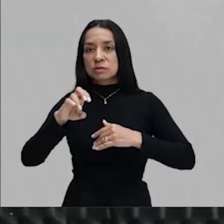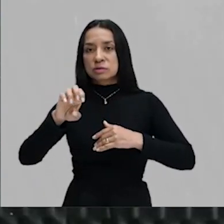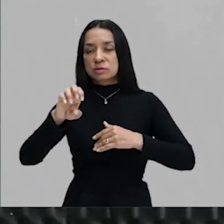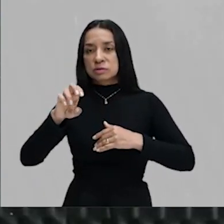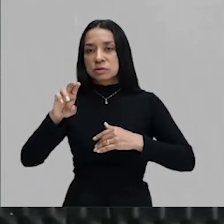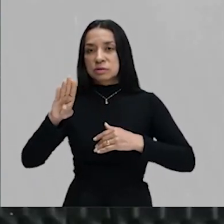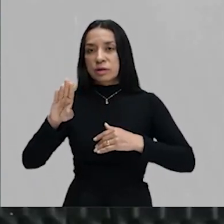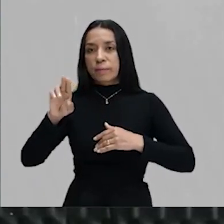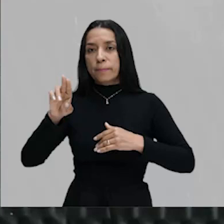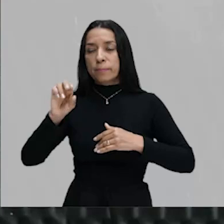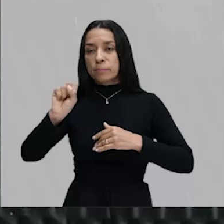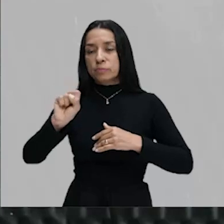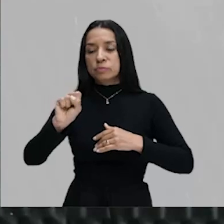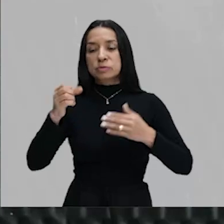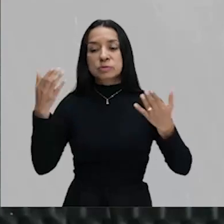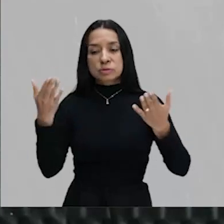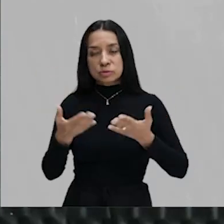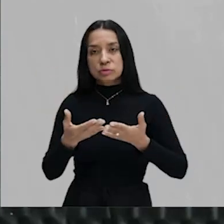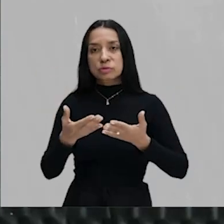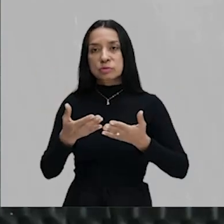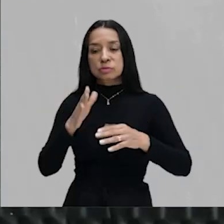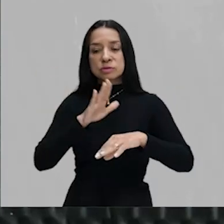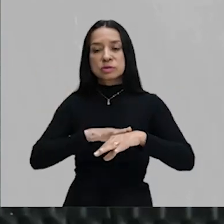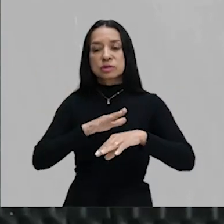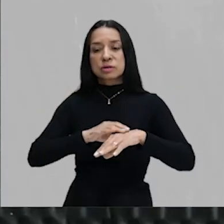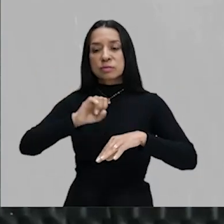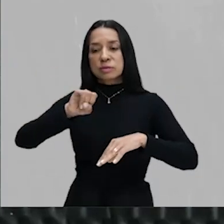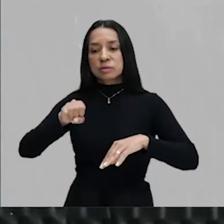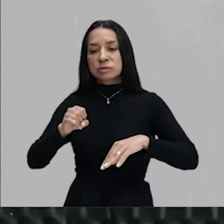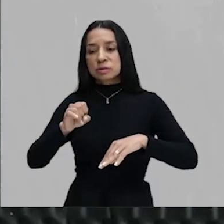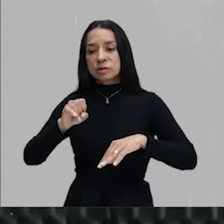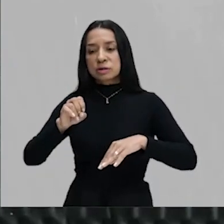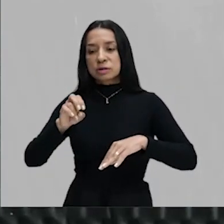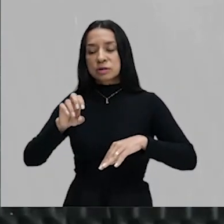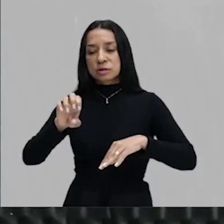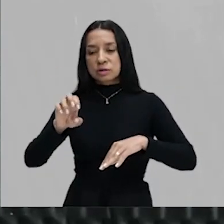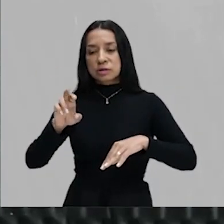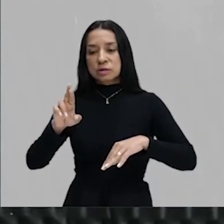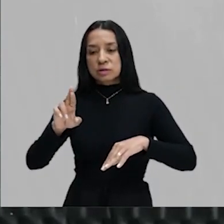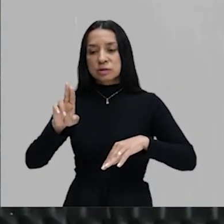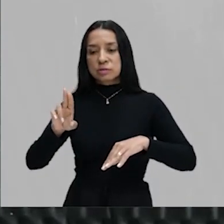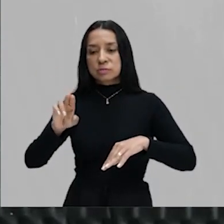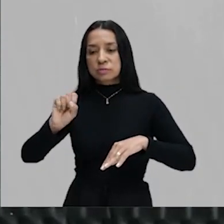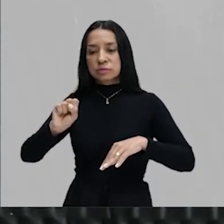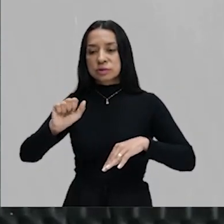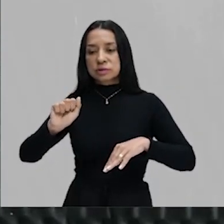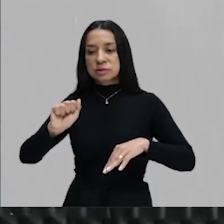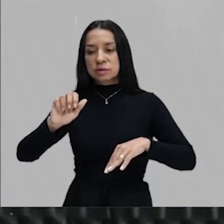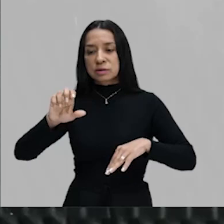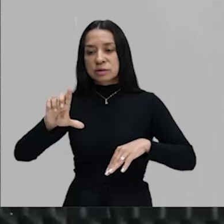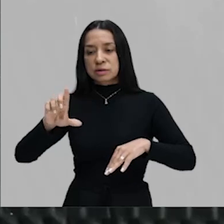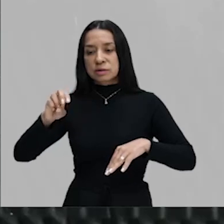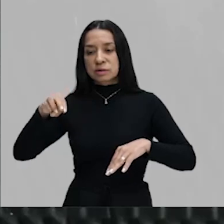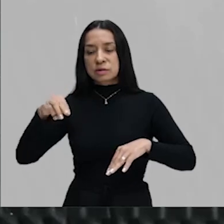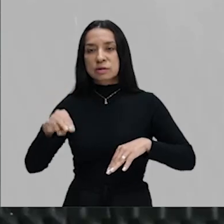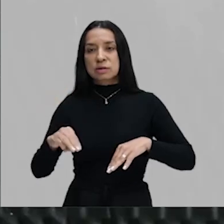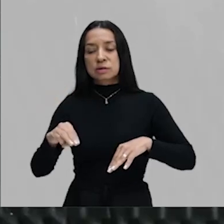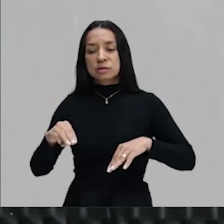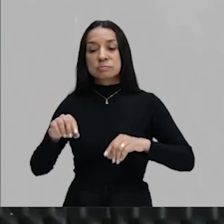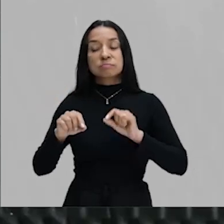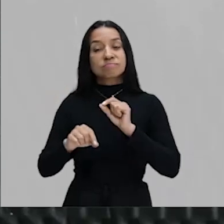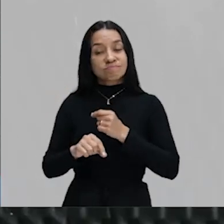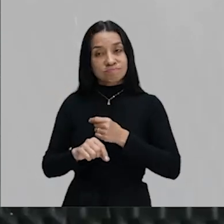hoje se chama Jerusalém. Ok, galera? Beleza? Então, essa é a história dos